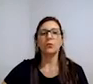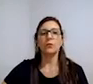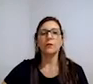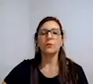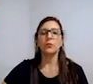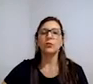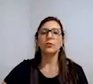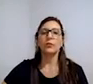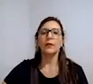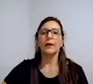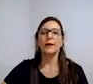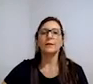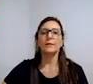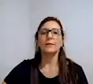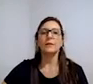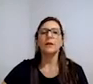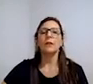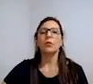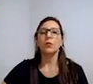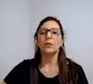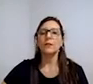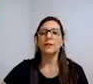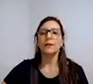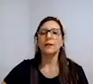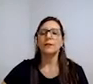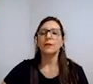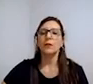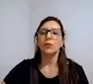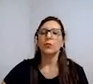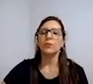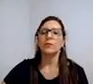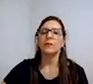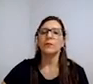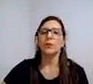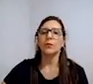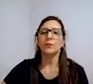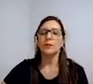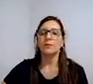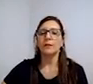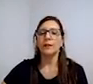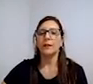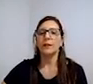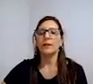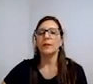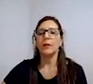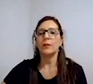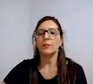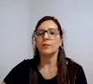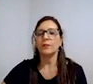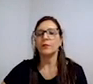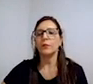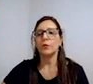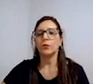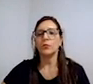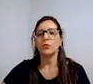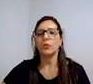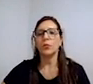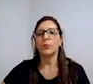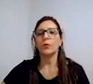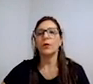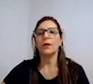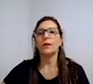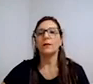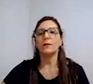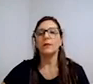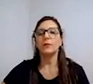células longas multinucleadas com estrias. Como vocês podem observar aqui na imagem vista ao